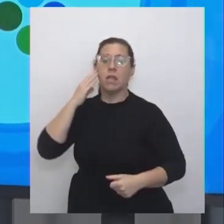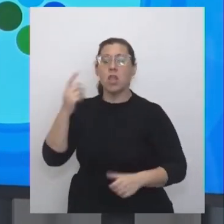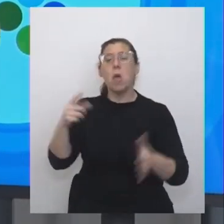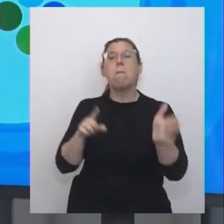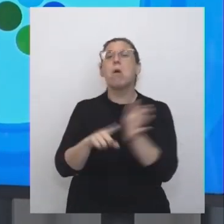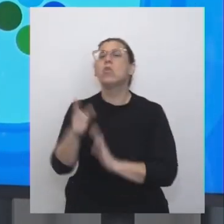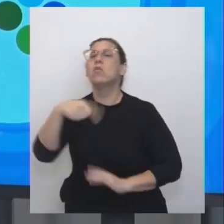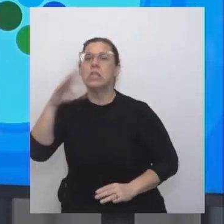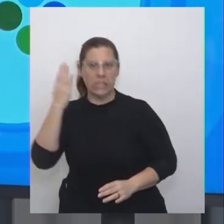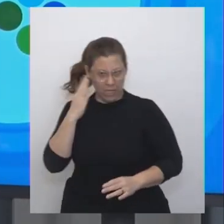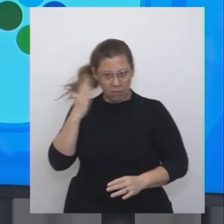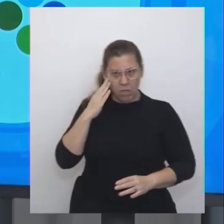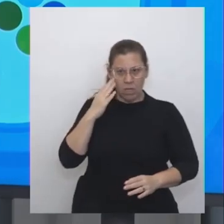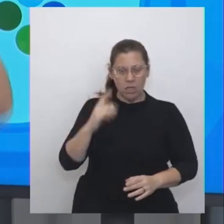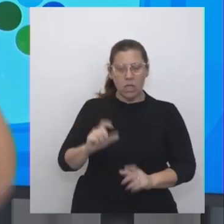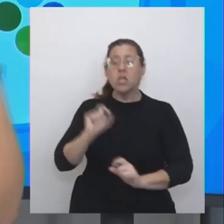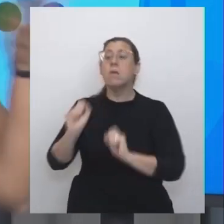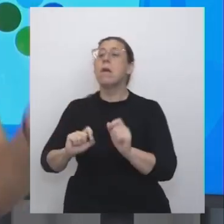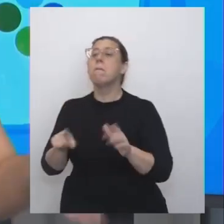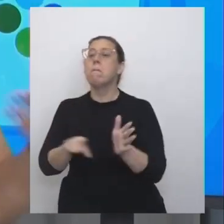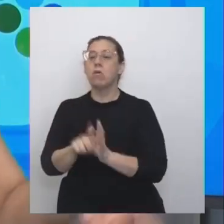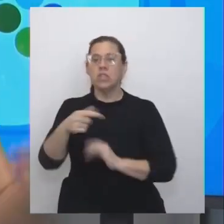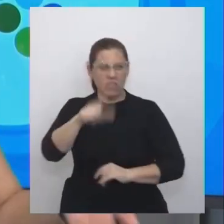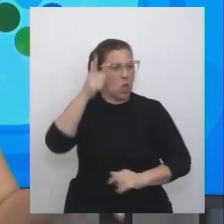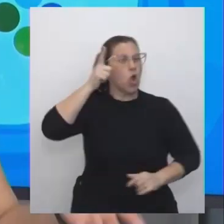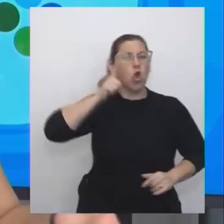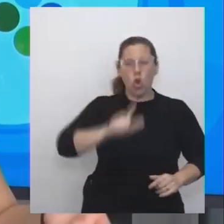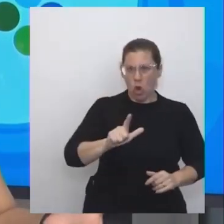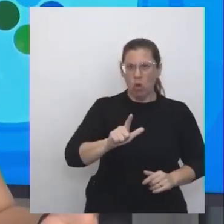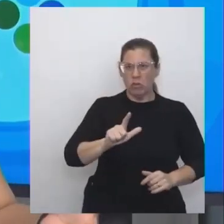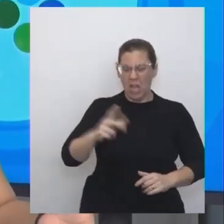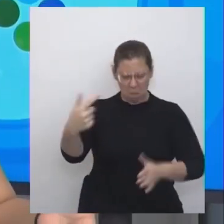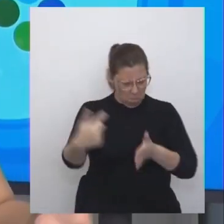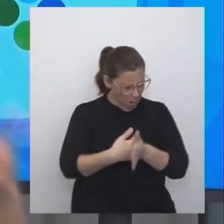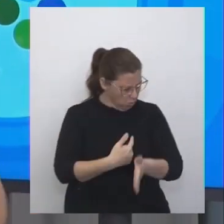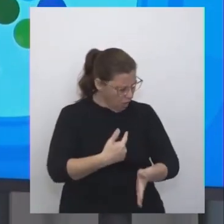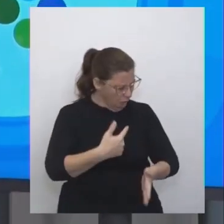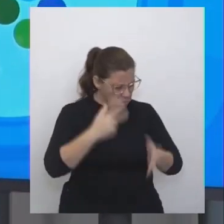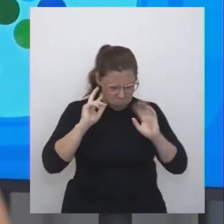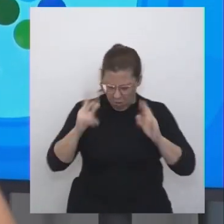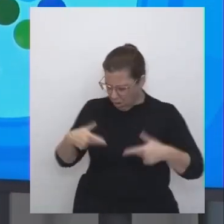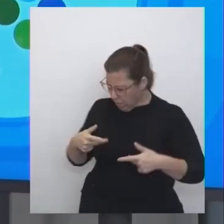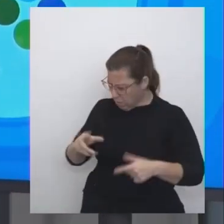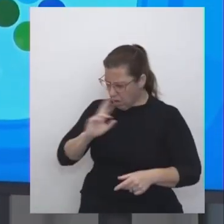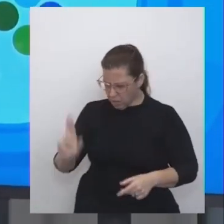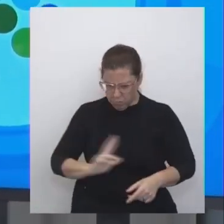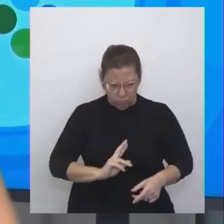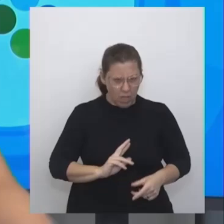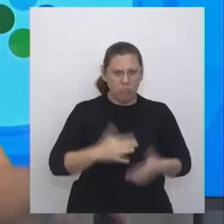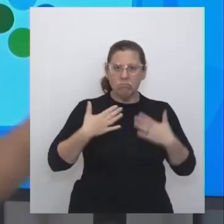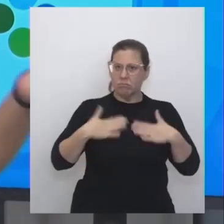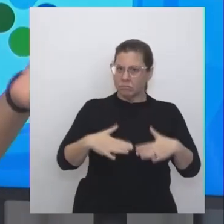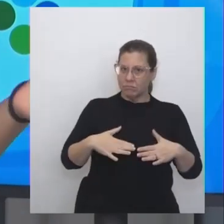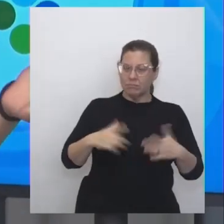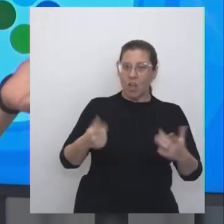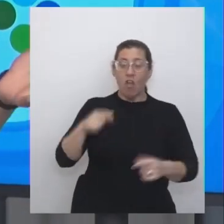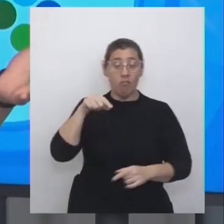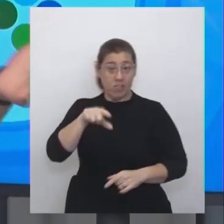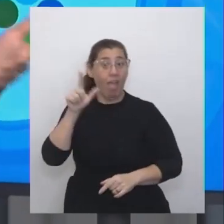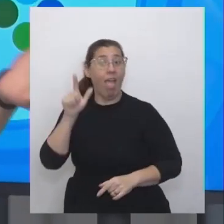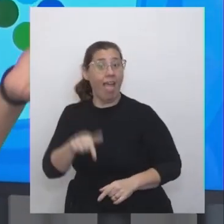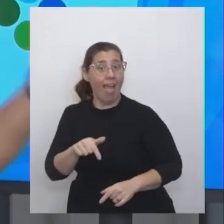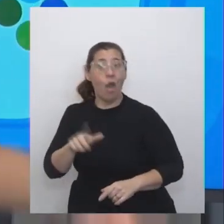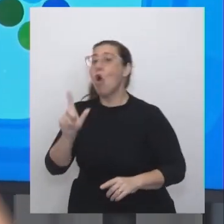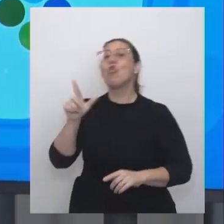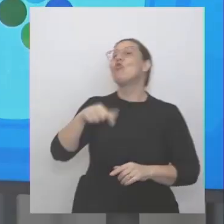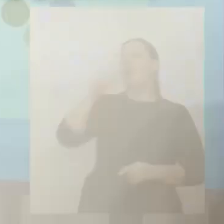pergunto se você entende isso. E também te pergunto se você consegue se auto-perguntar e se responder tranquilo. Você é